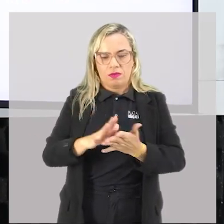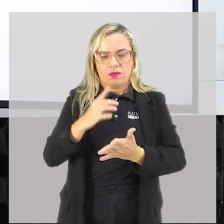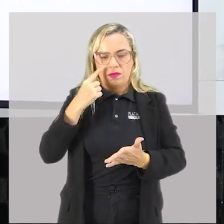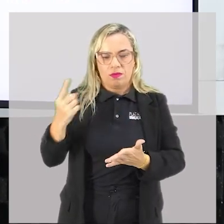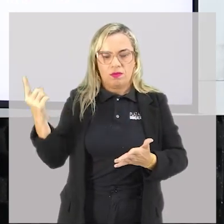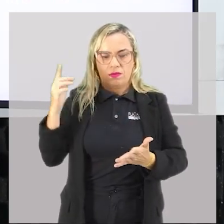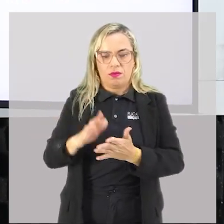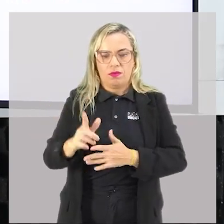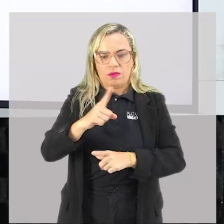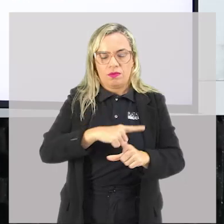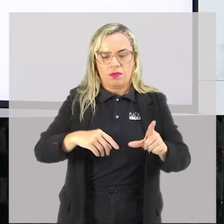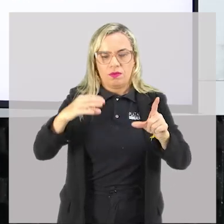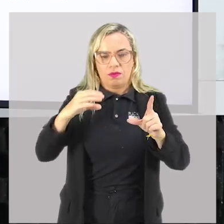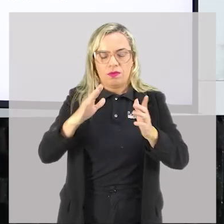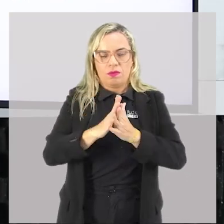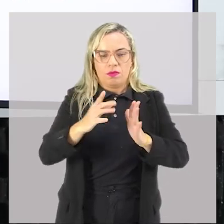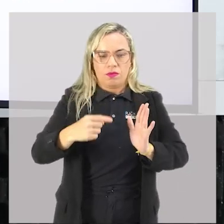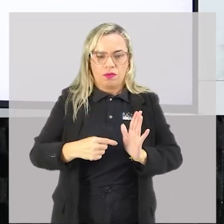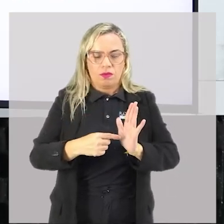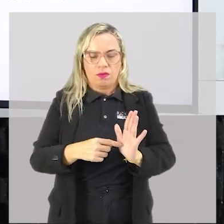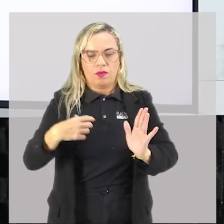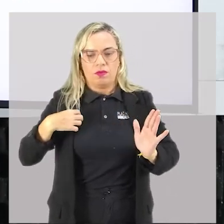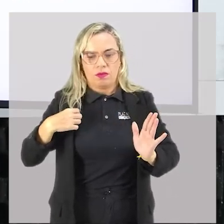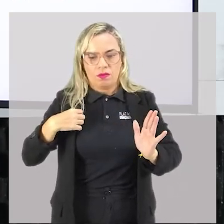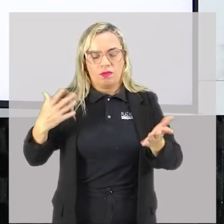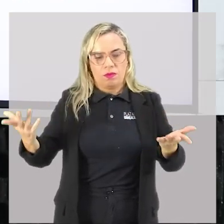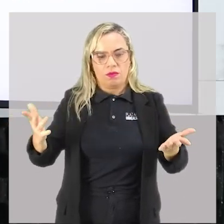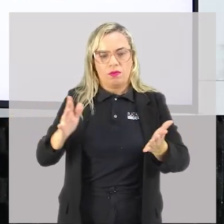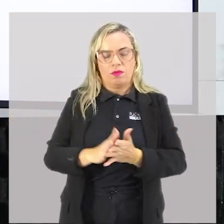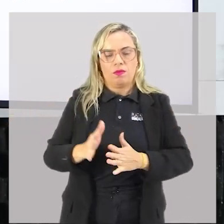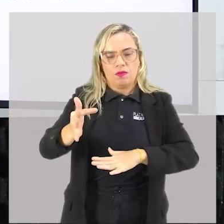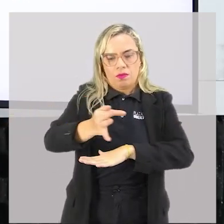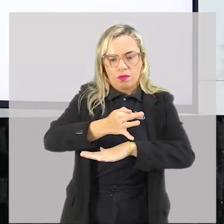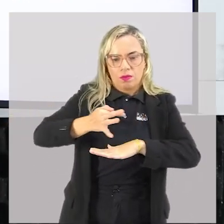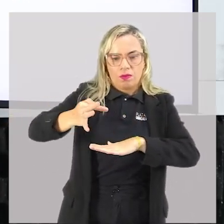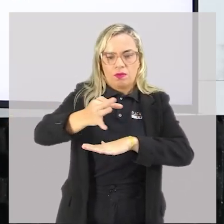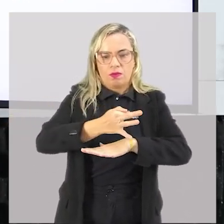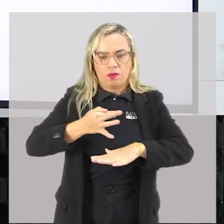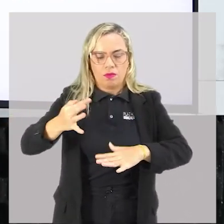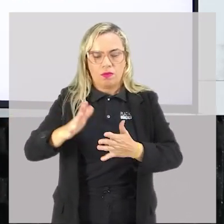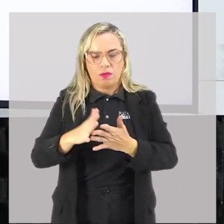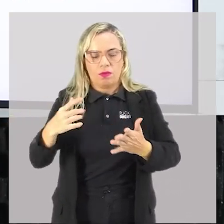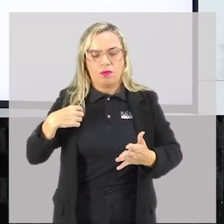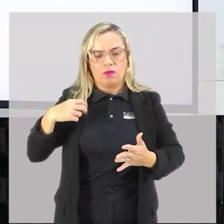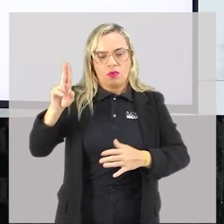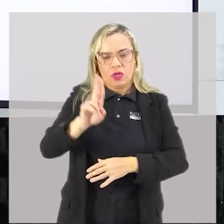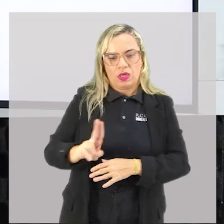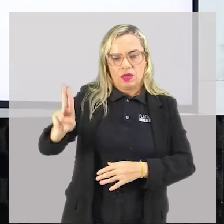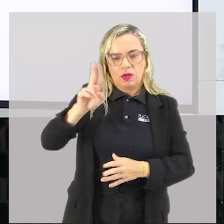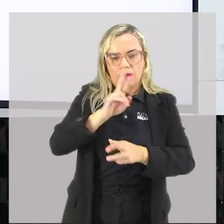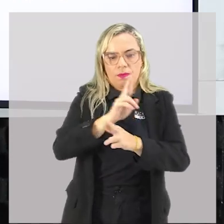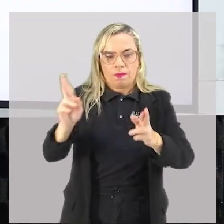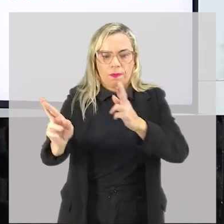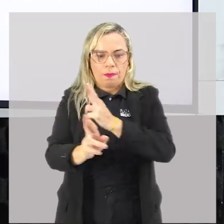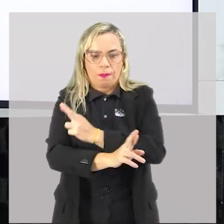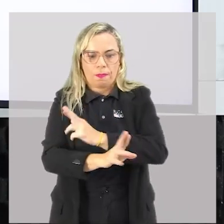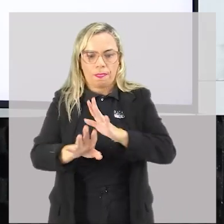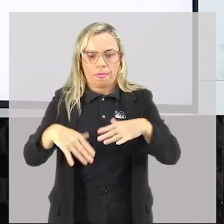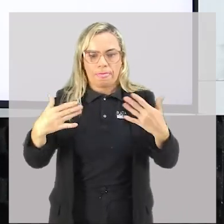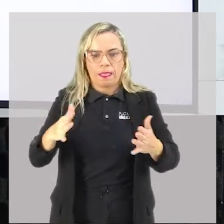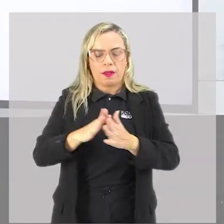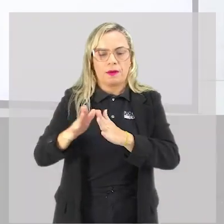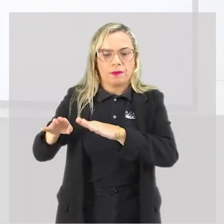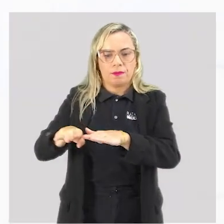letra C, que é você apresentar uma roupa um pouco mais formal, uma vestimenta mais associada com um